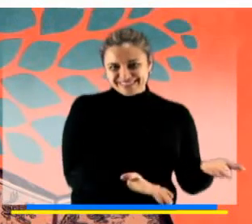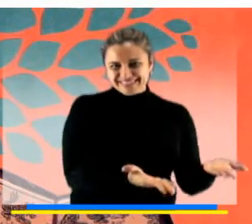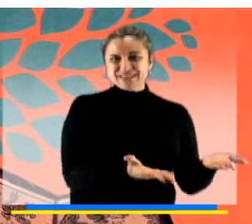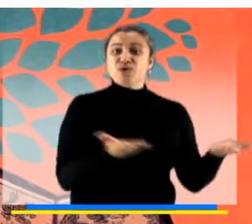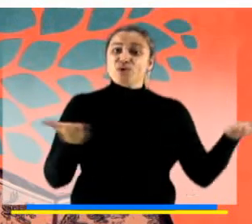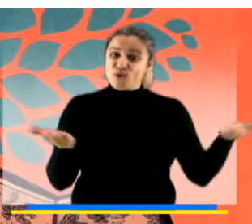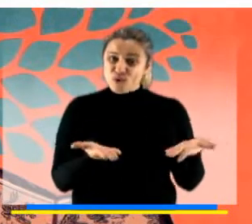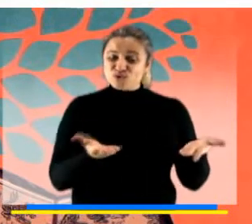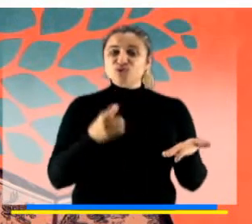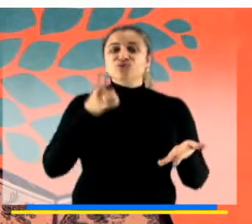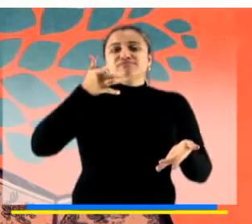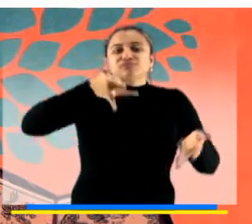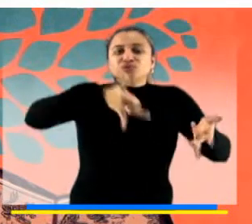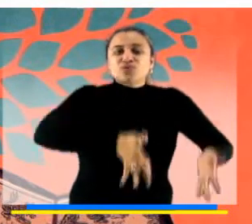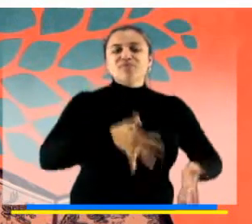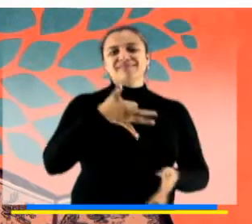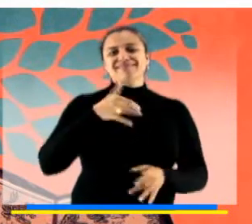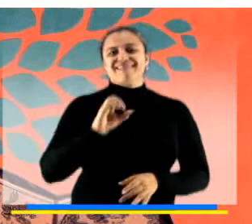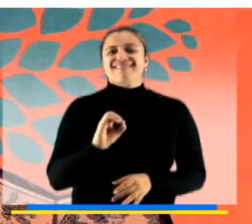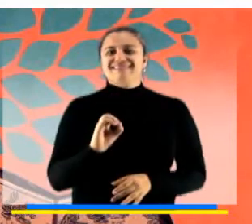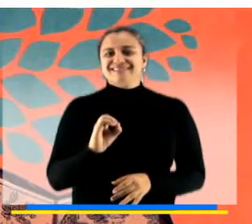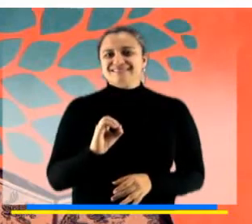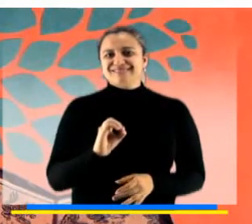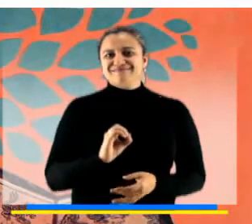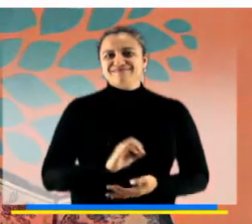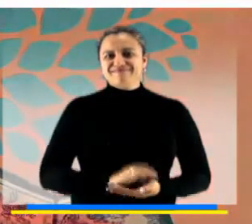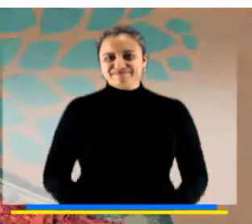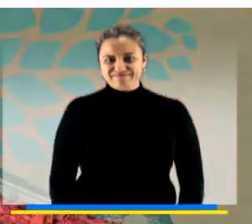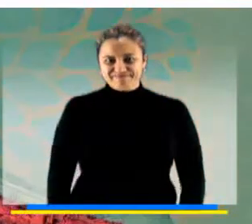só resta uma dezena deles.